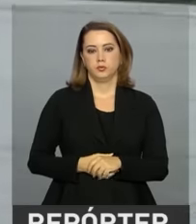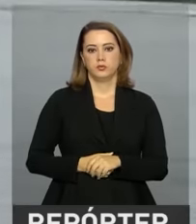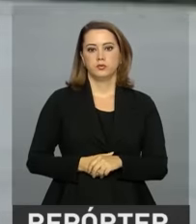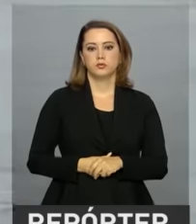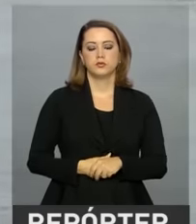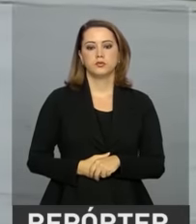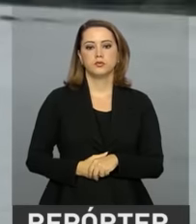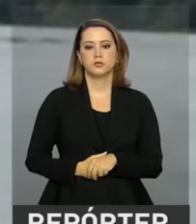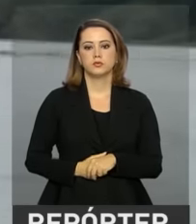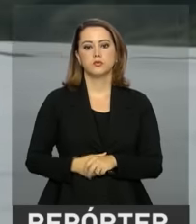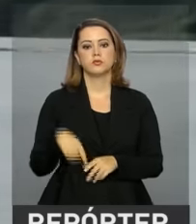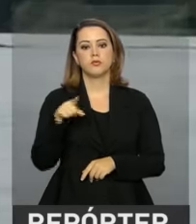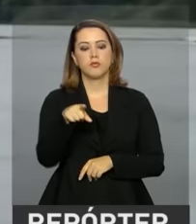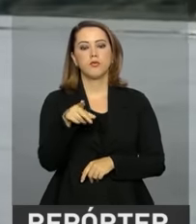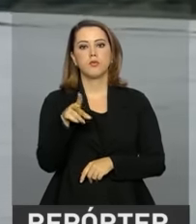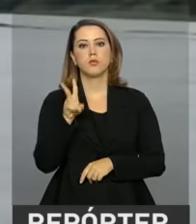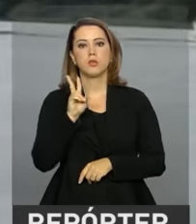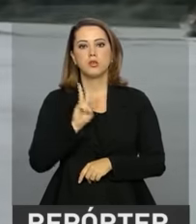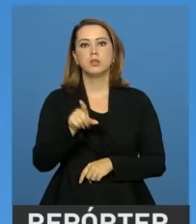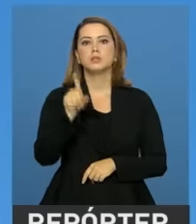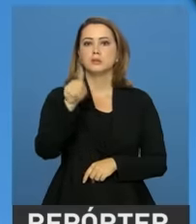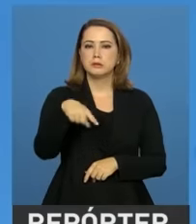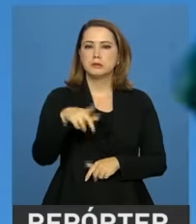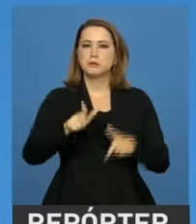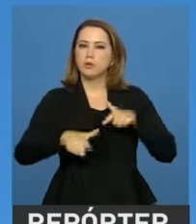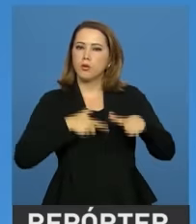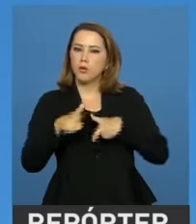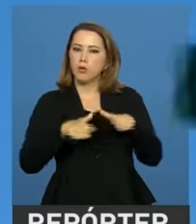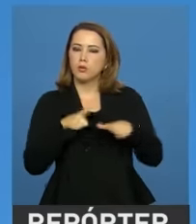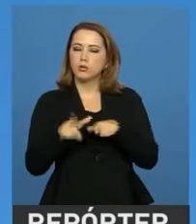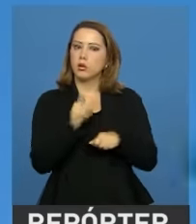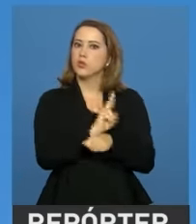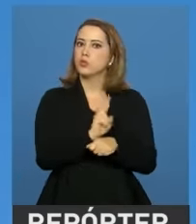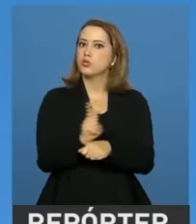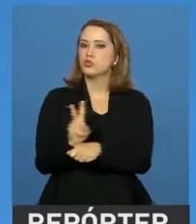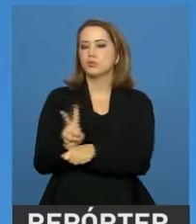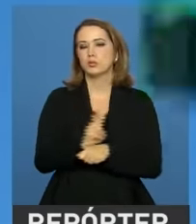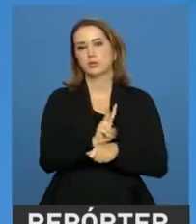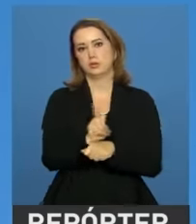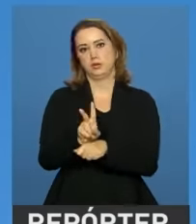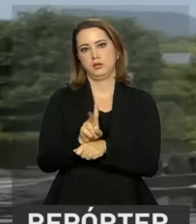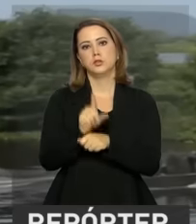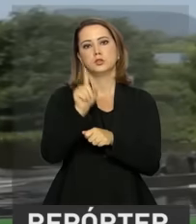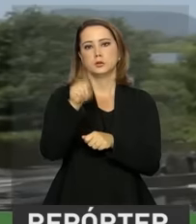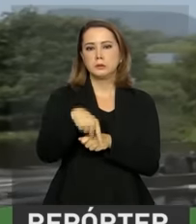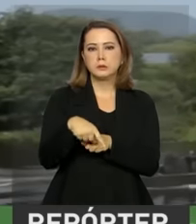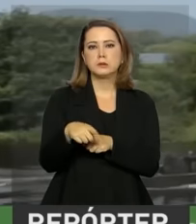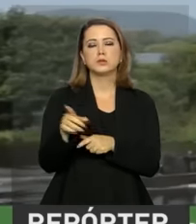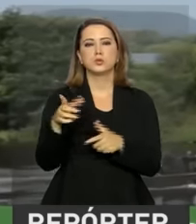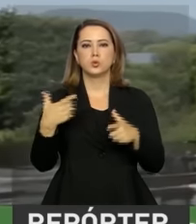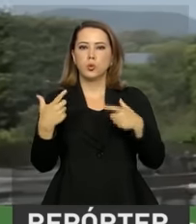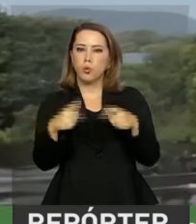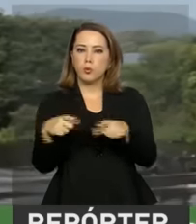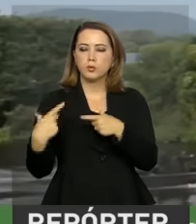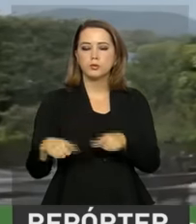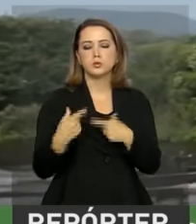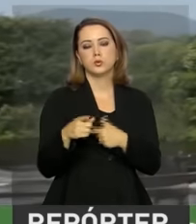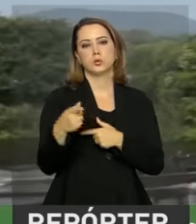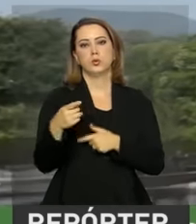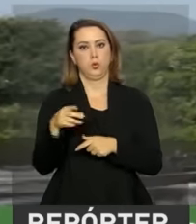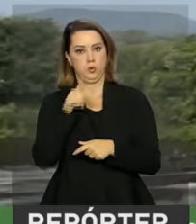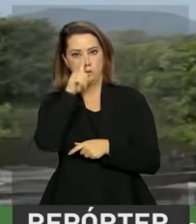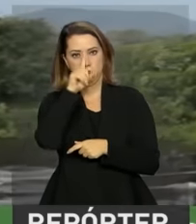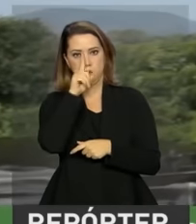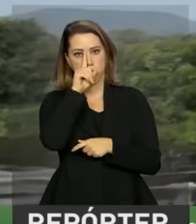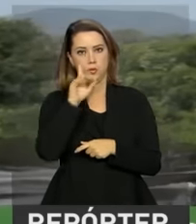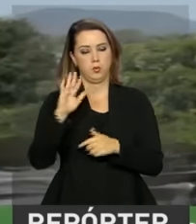Fronteira essa é uma ação de defesa Fronteira é zona sensível para a soberania e a defesa